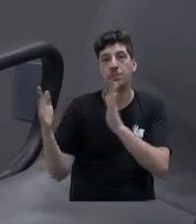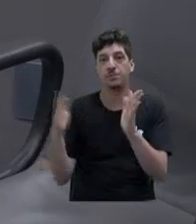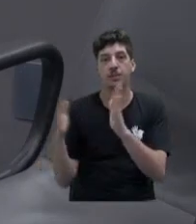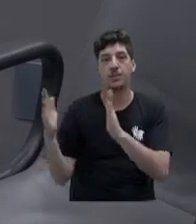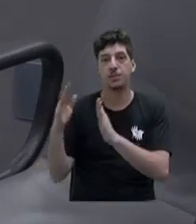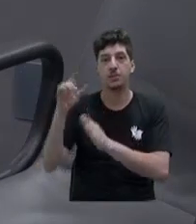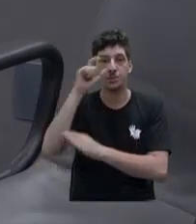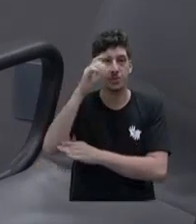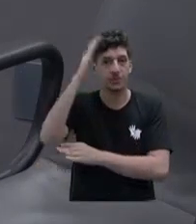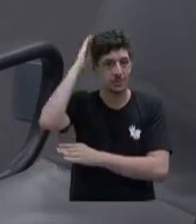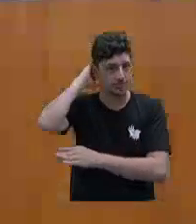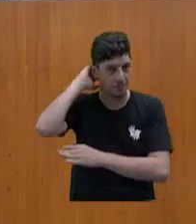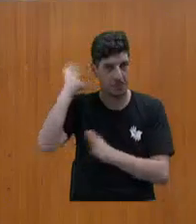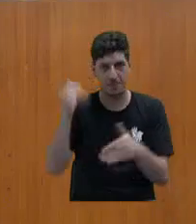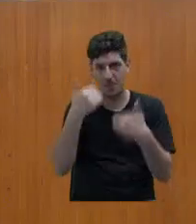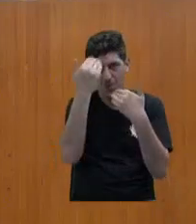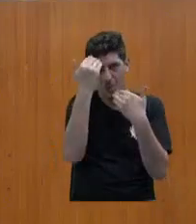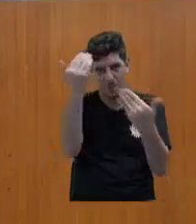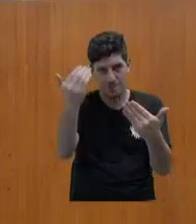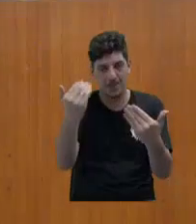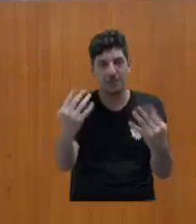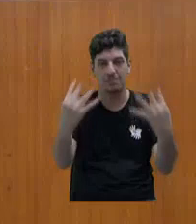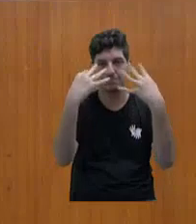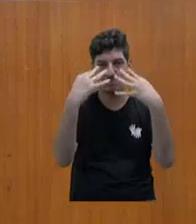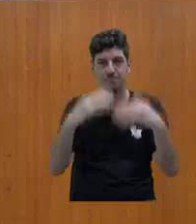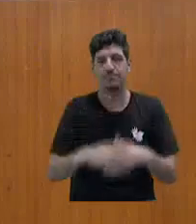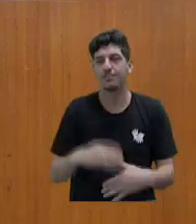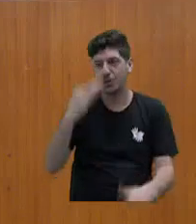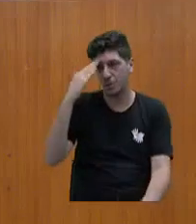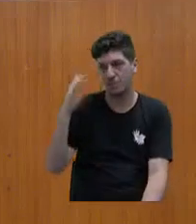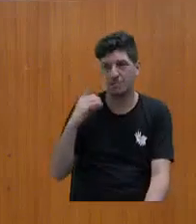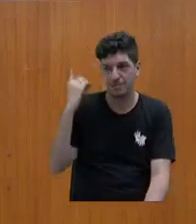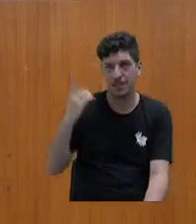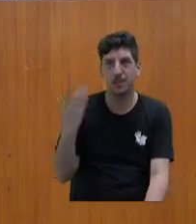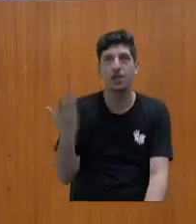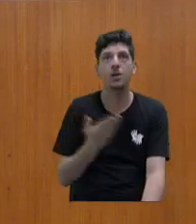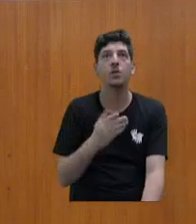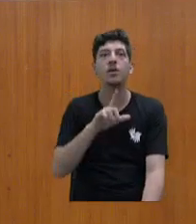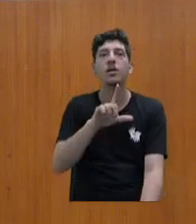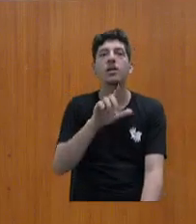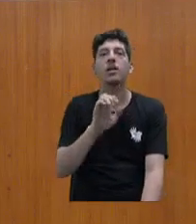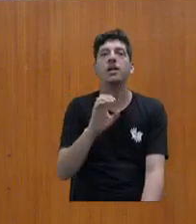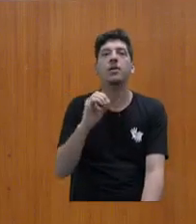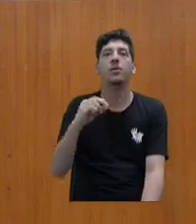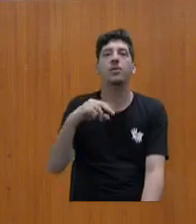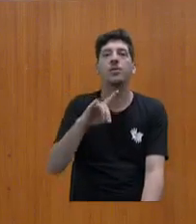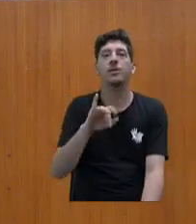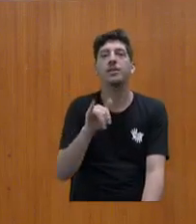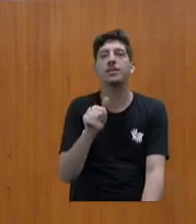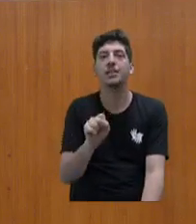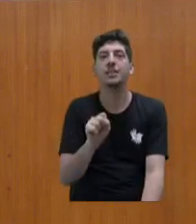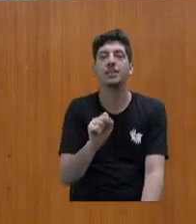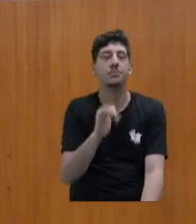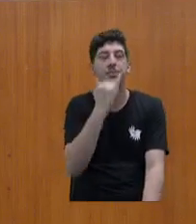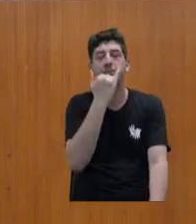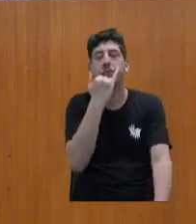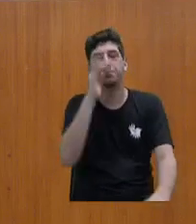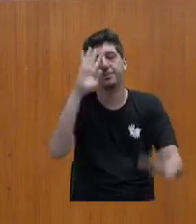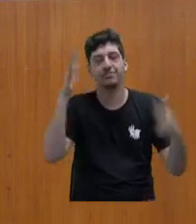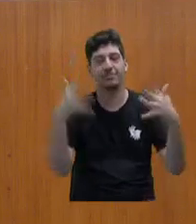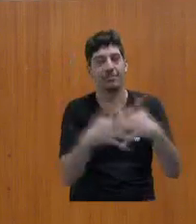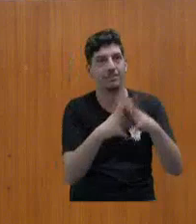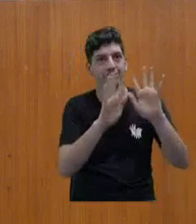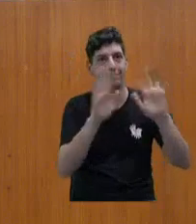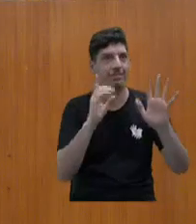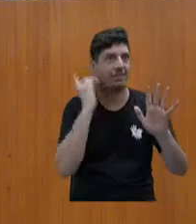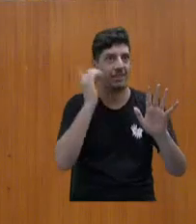Zema. Muito obrigado pela atenção. Obrigado, deputado Grego. Deputado Leônidas, Não, deputado, o secretário Leones.